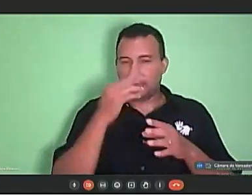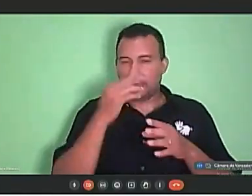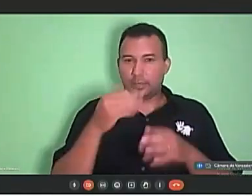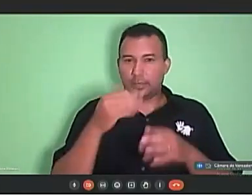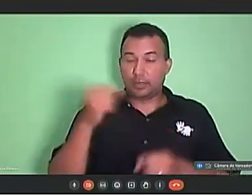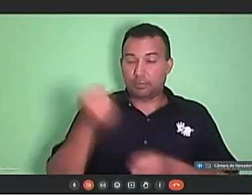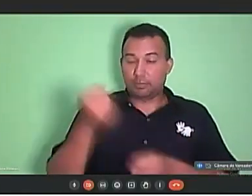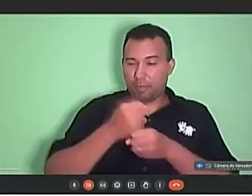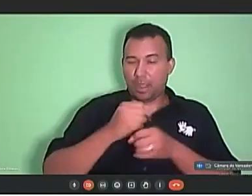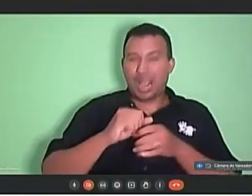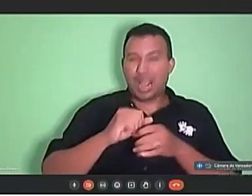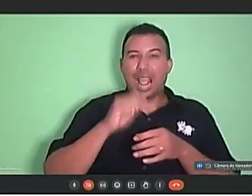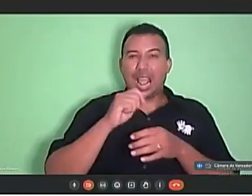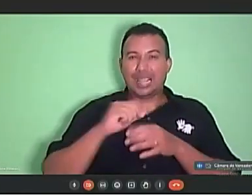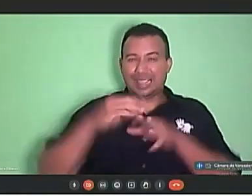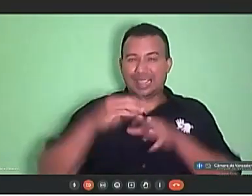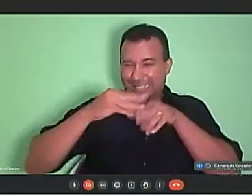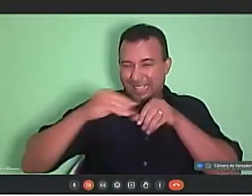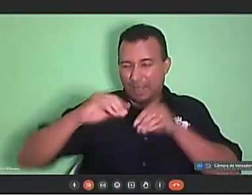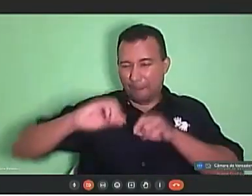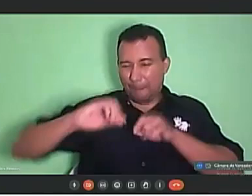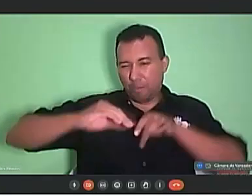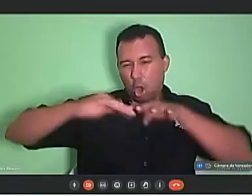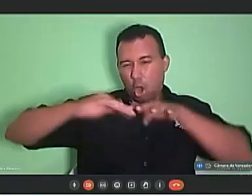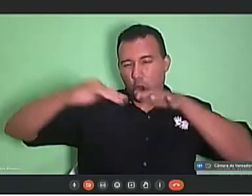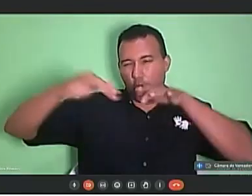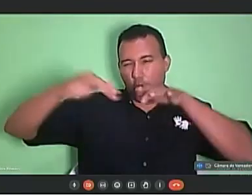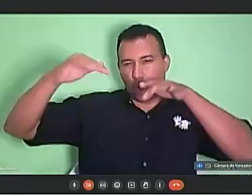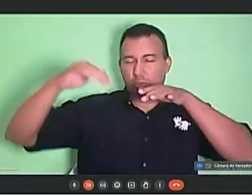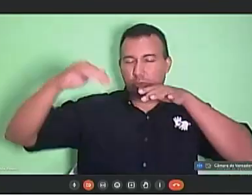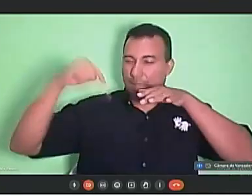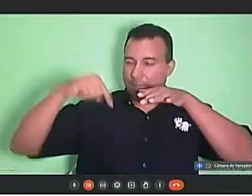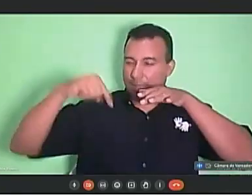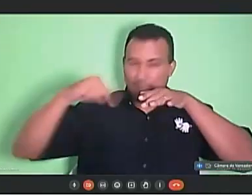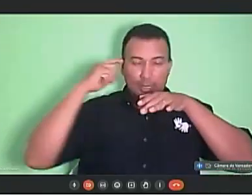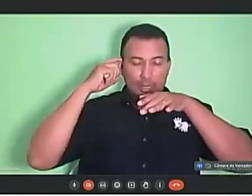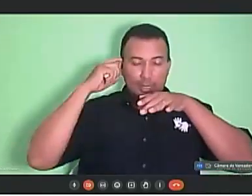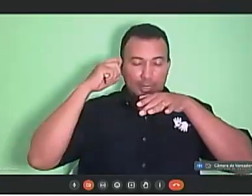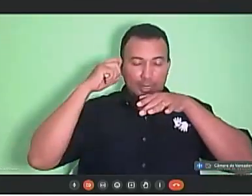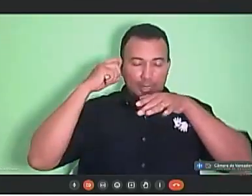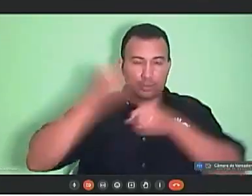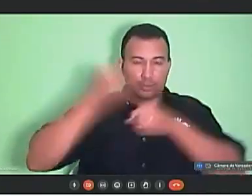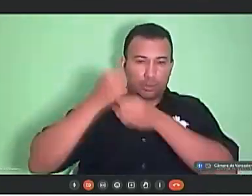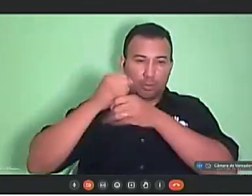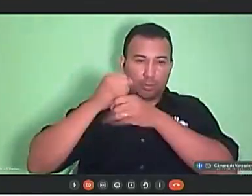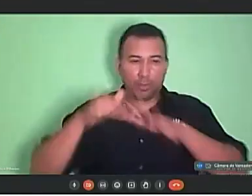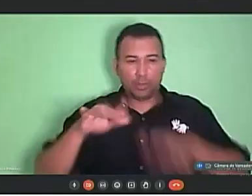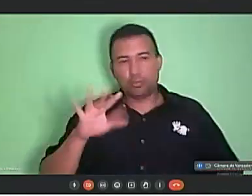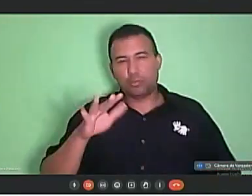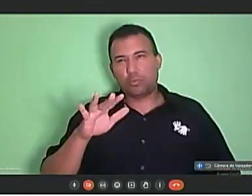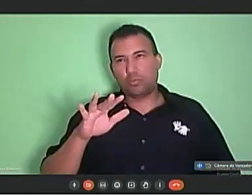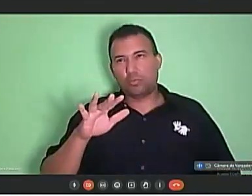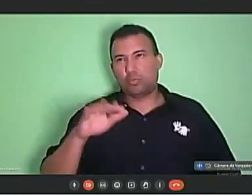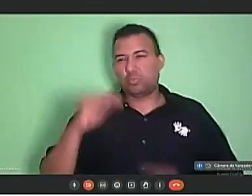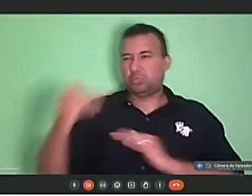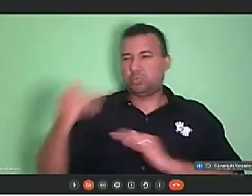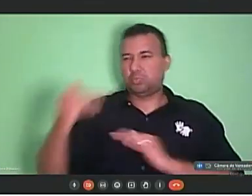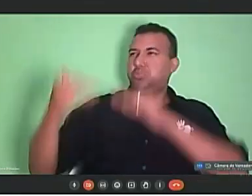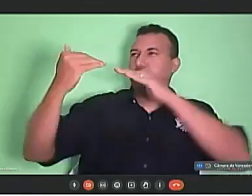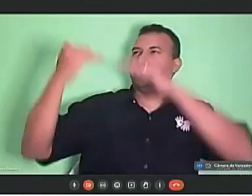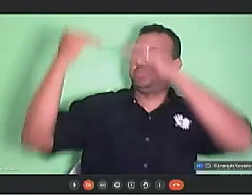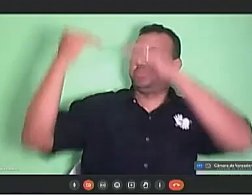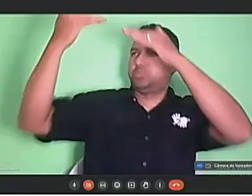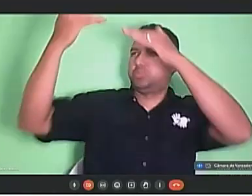terra que em pontos mais baixos da cidade talvez tivesse até 3 andares de altura, quase a altura desse teatro lá perto da curva da Fazenda